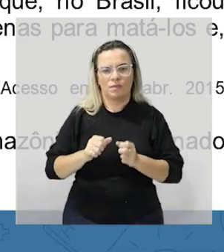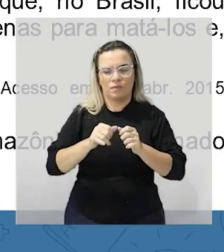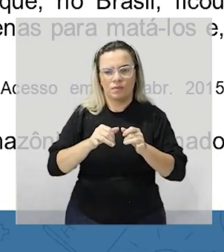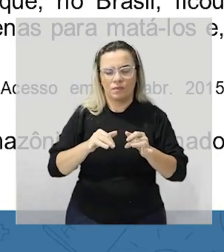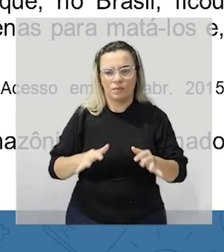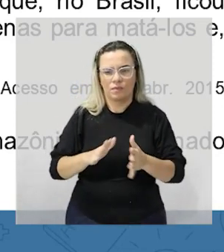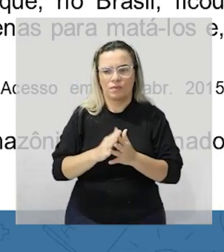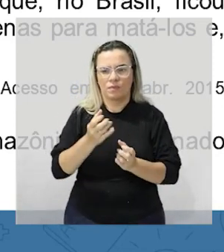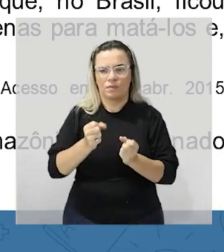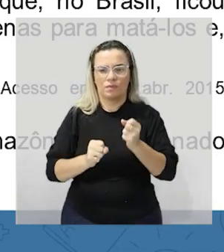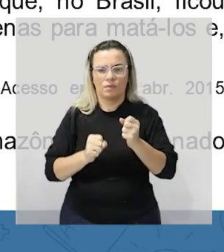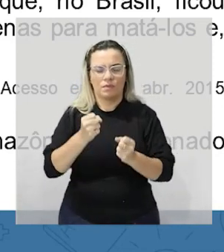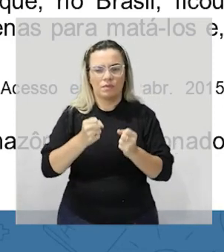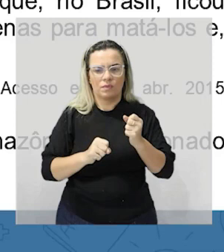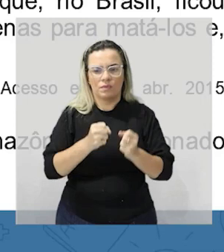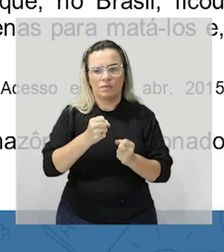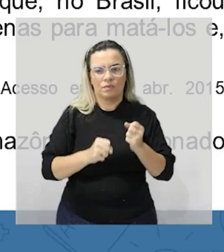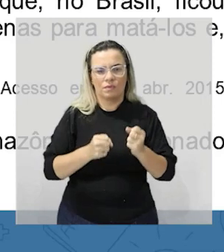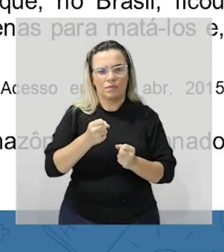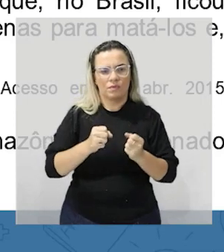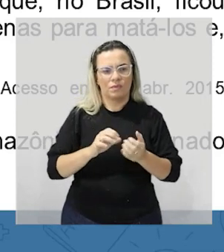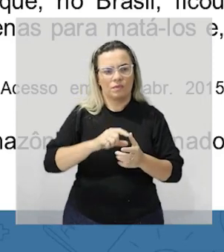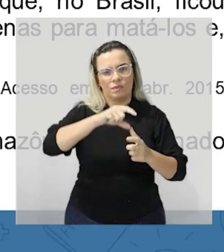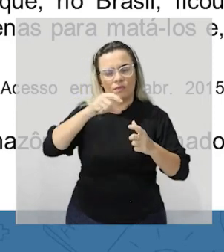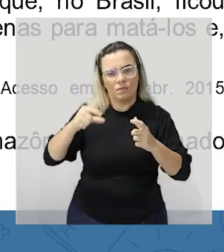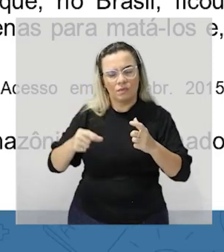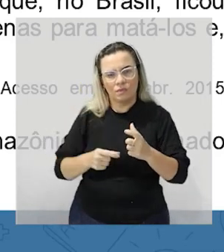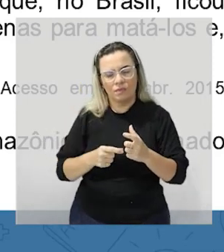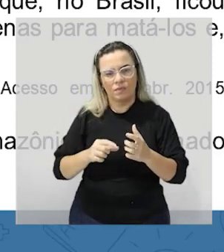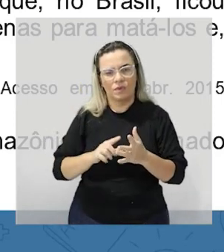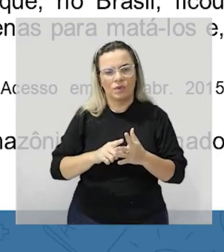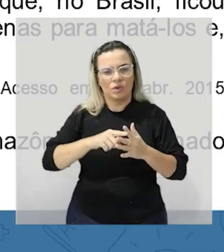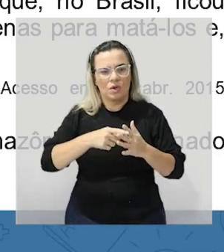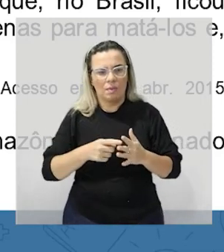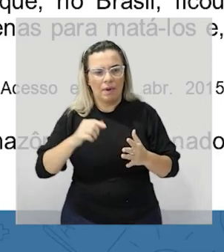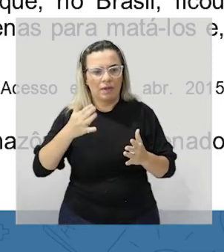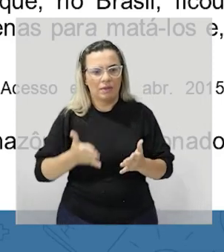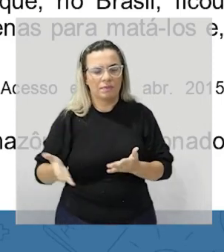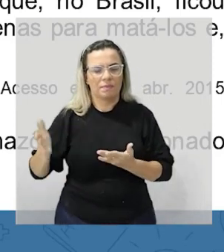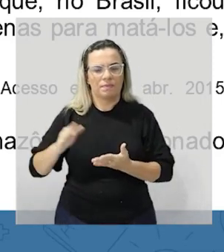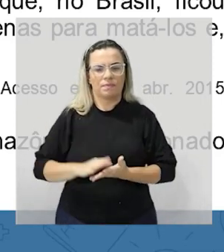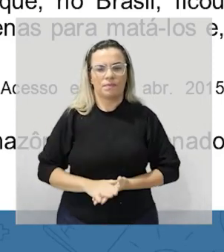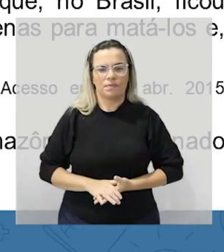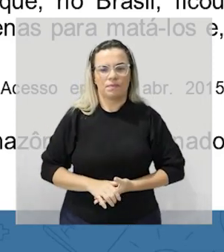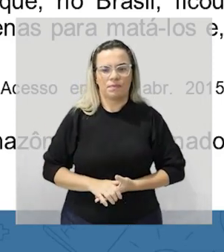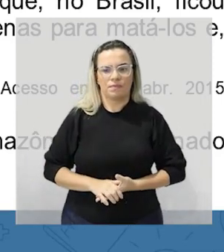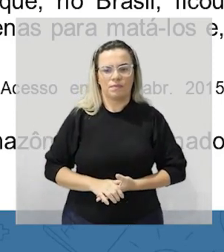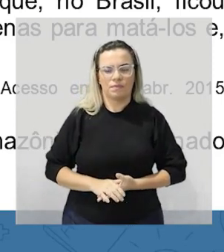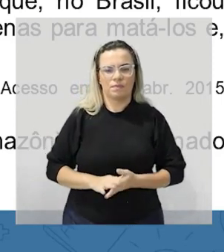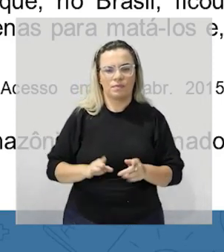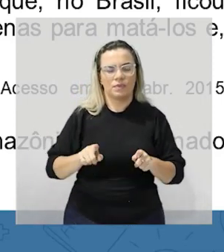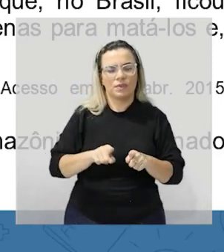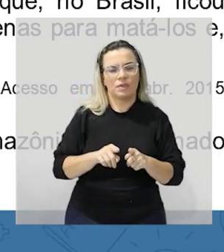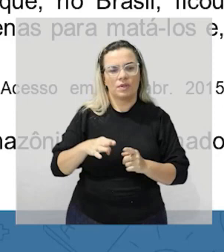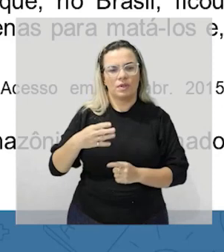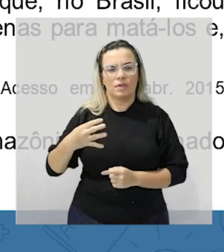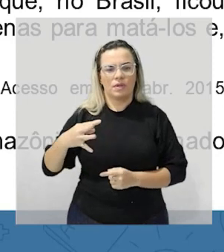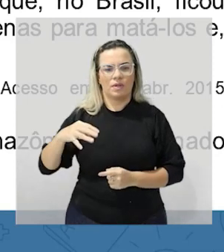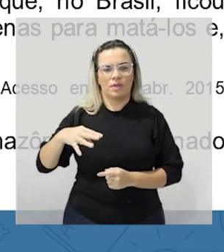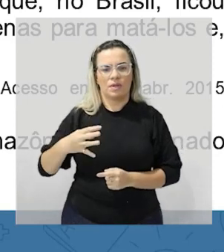amplamente empregada na fabricação de correias de transmissão nas máquinas, de